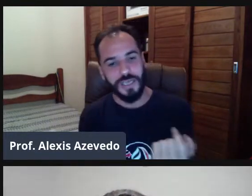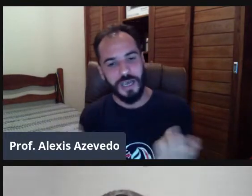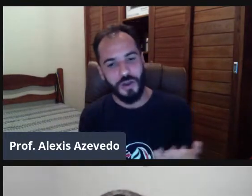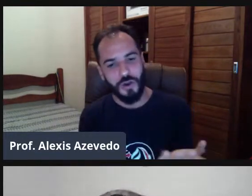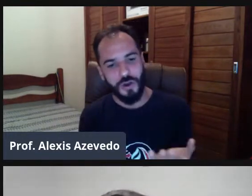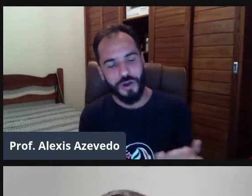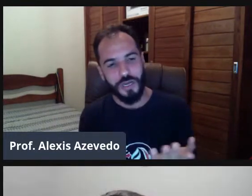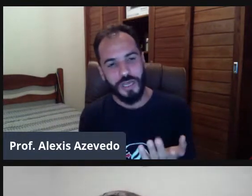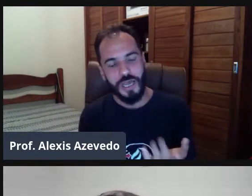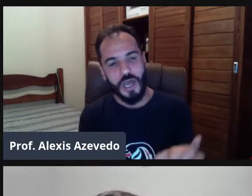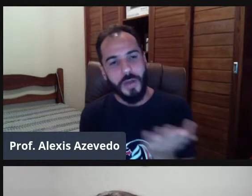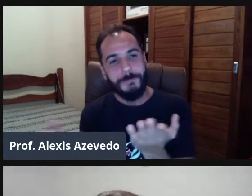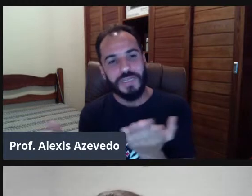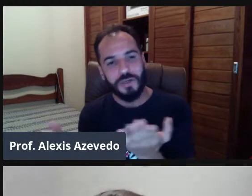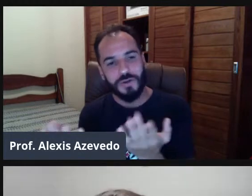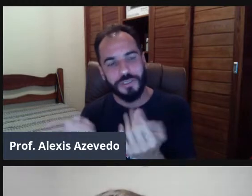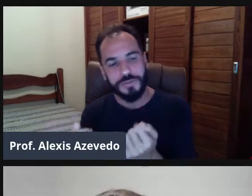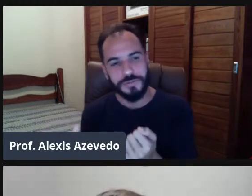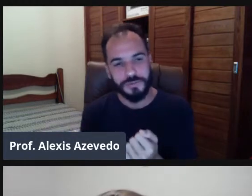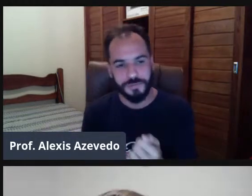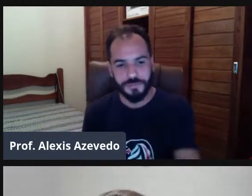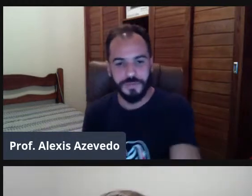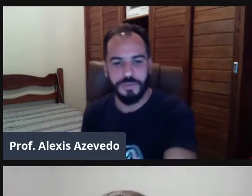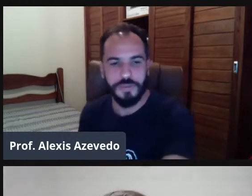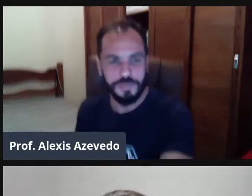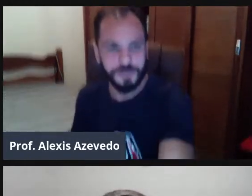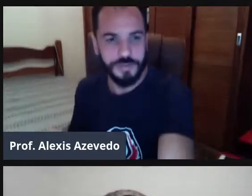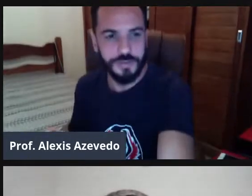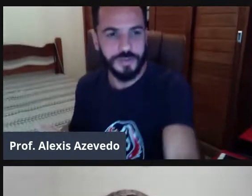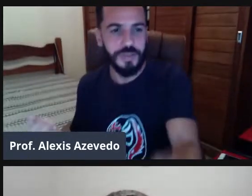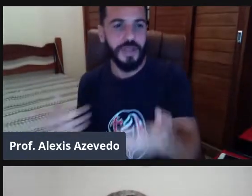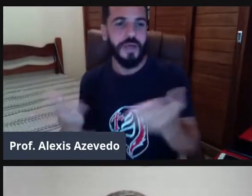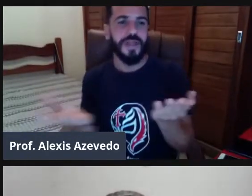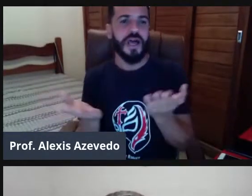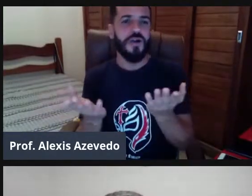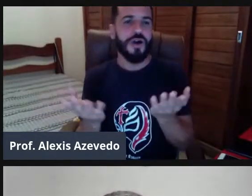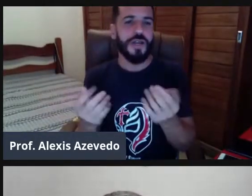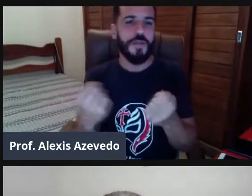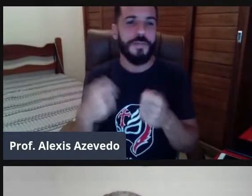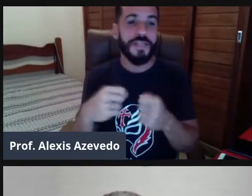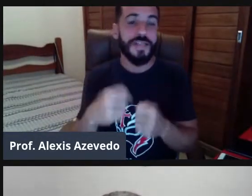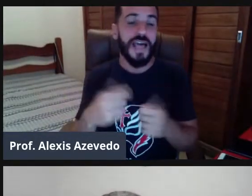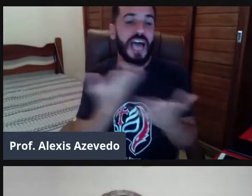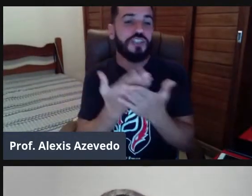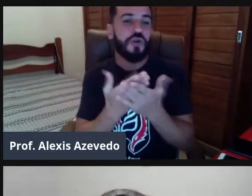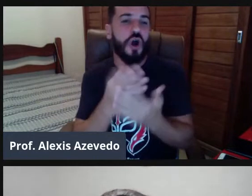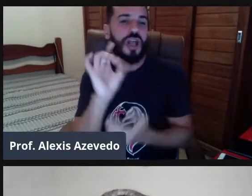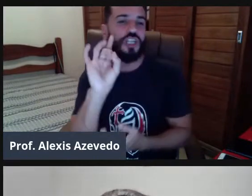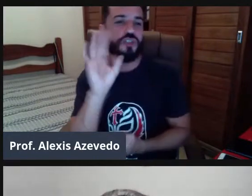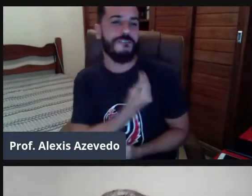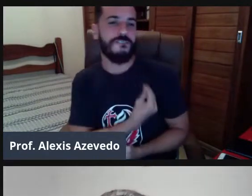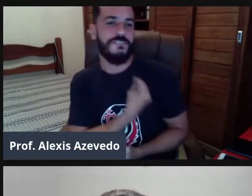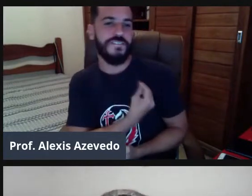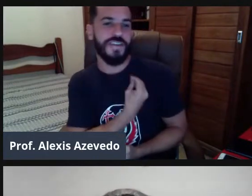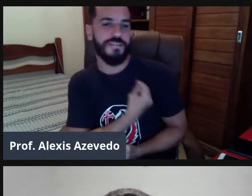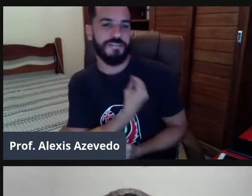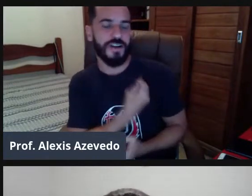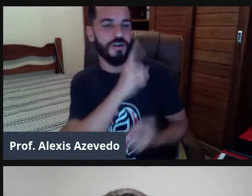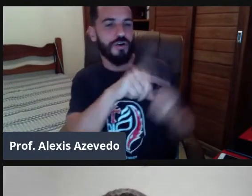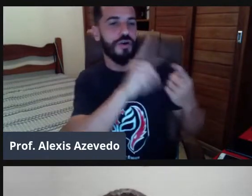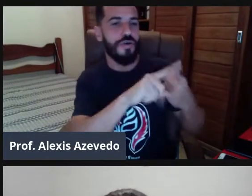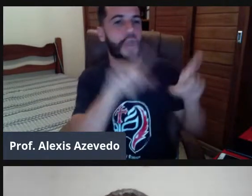O trabalho, a escola só é viva com essas relações dos alunos, dos professores, dos